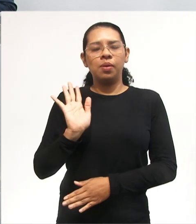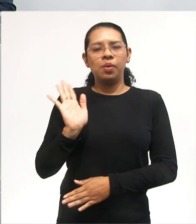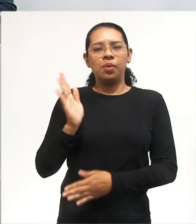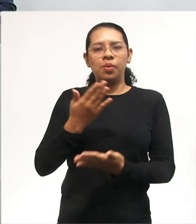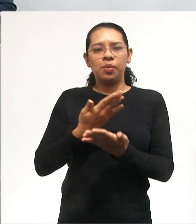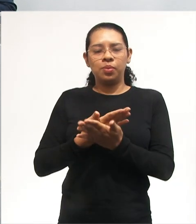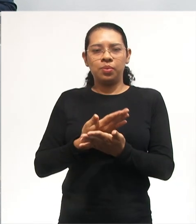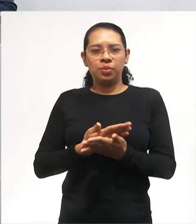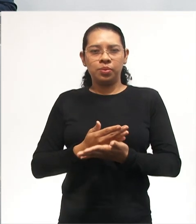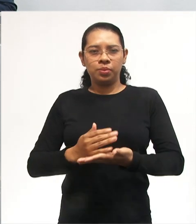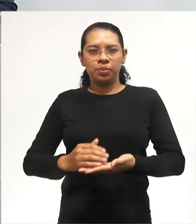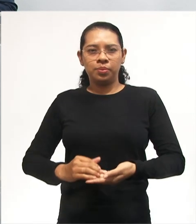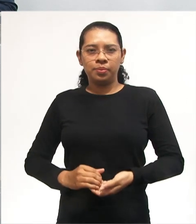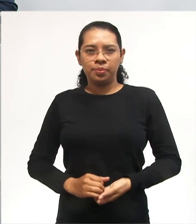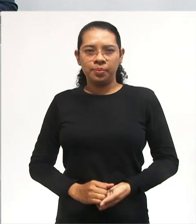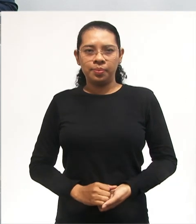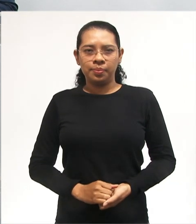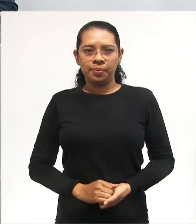lá!